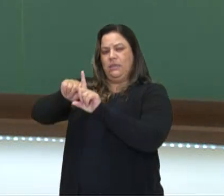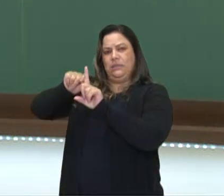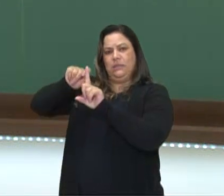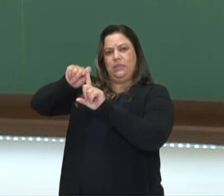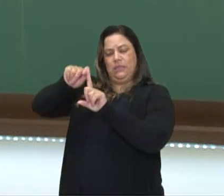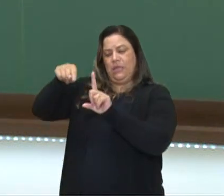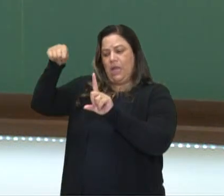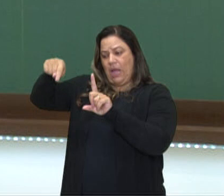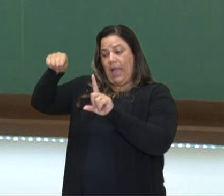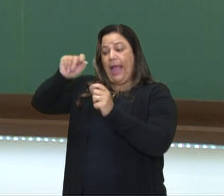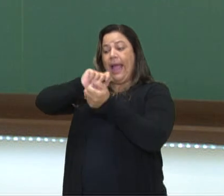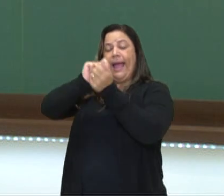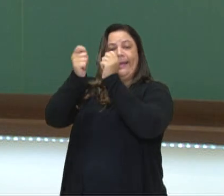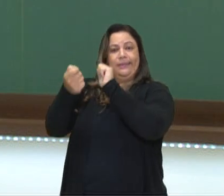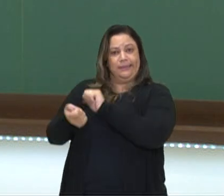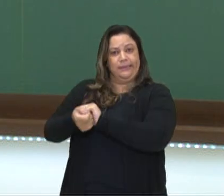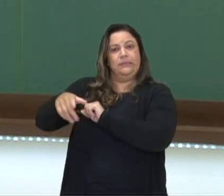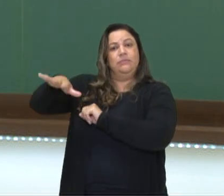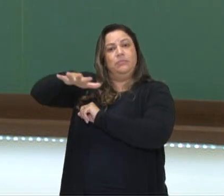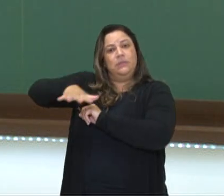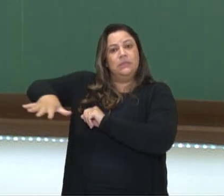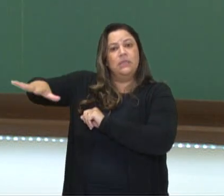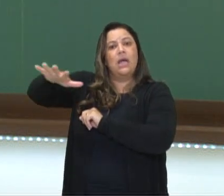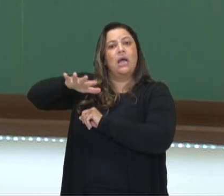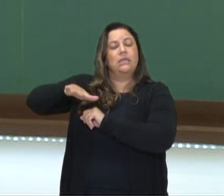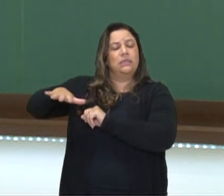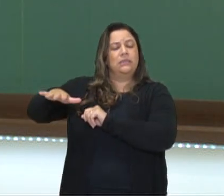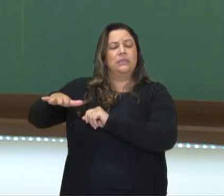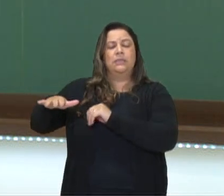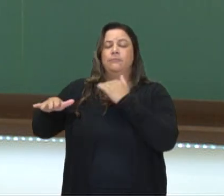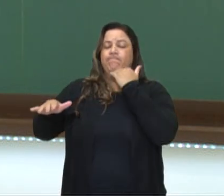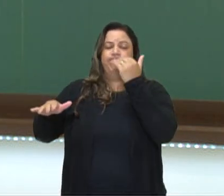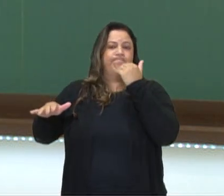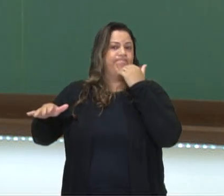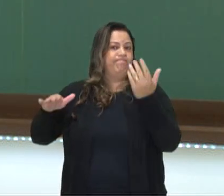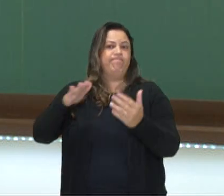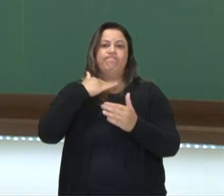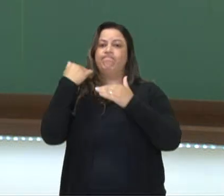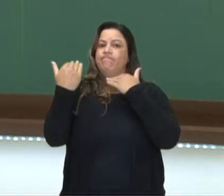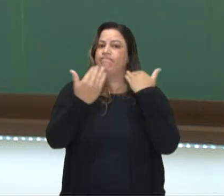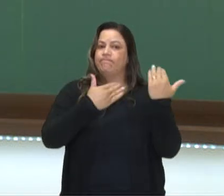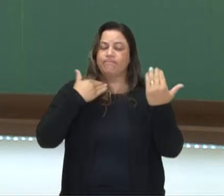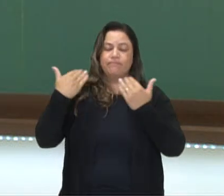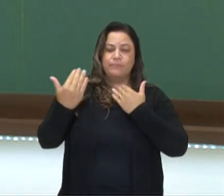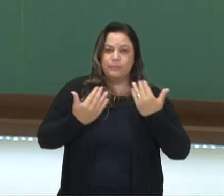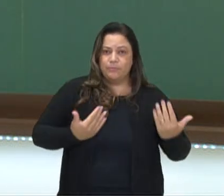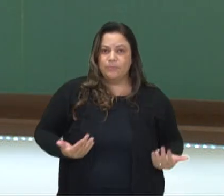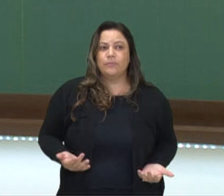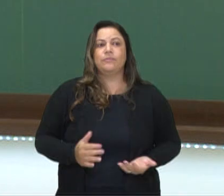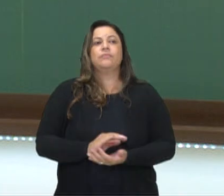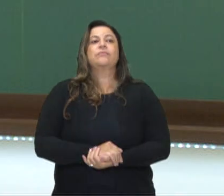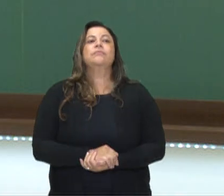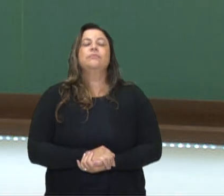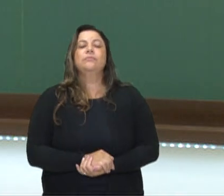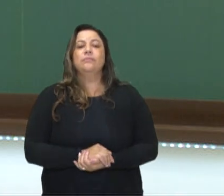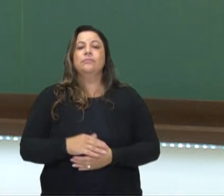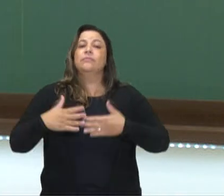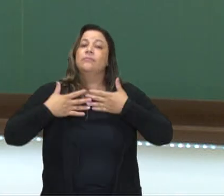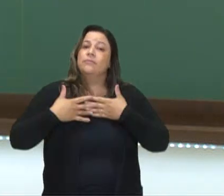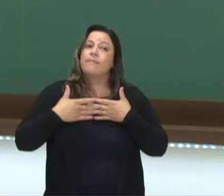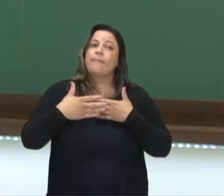seres vivos adaptados àquelas condições climáticas podem não se adaptar às novas condições climáticas. E seguindo